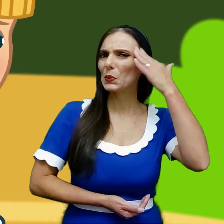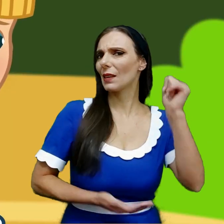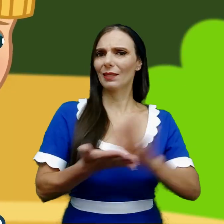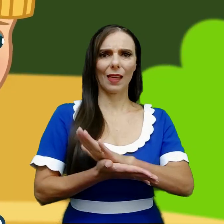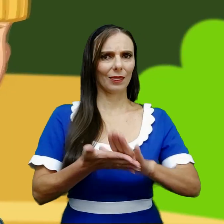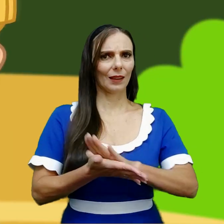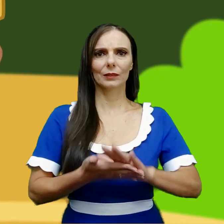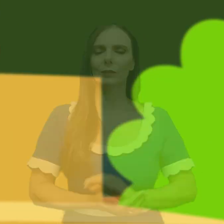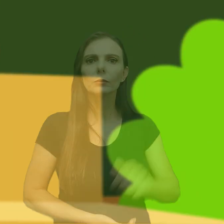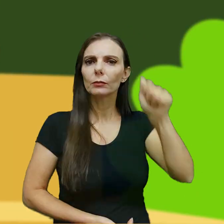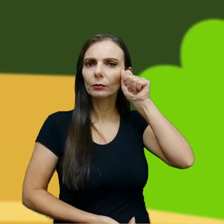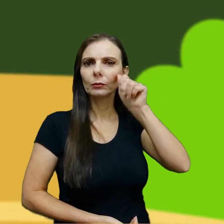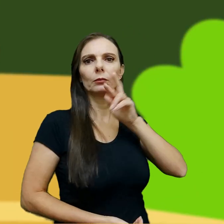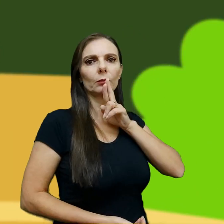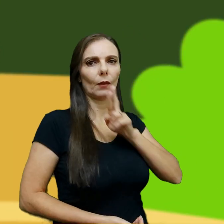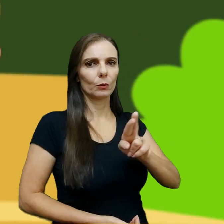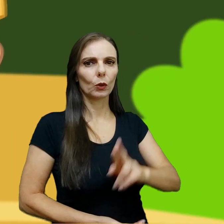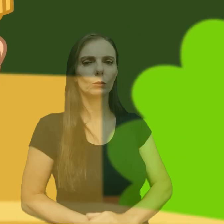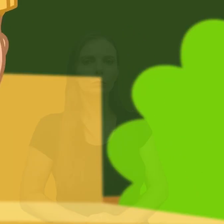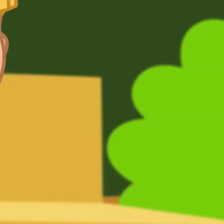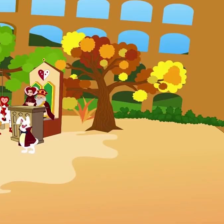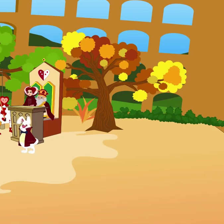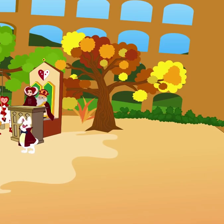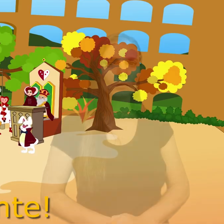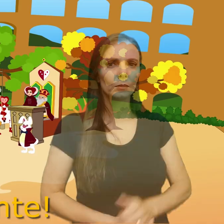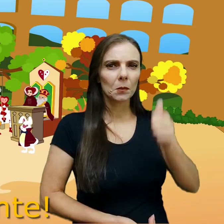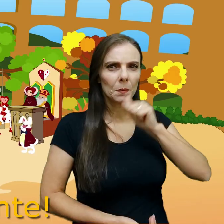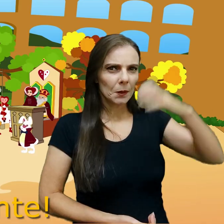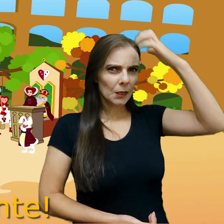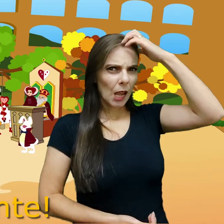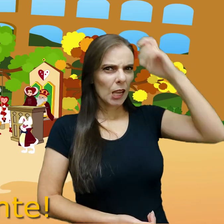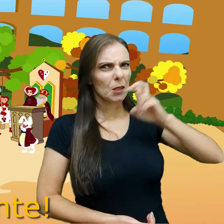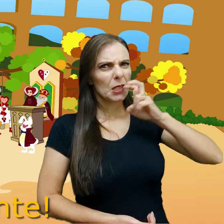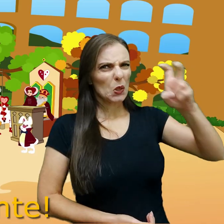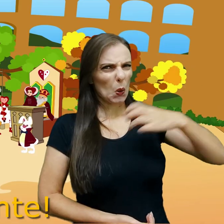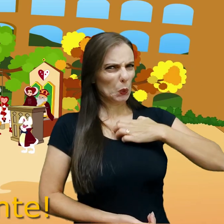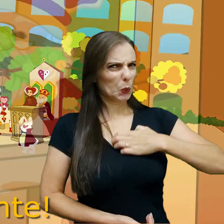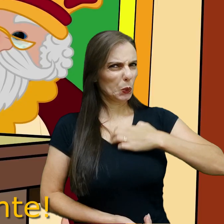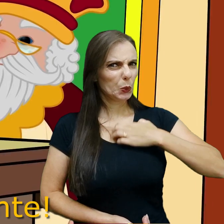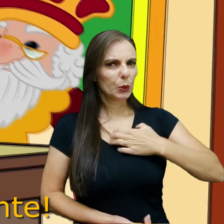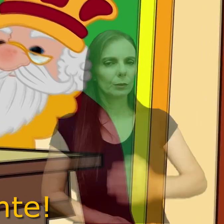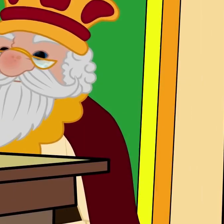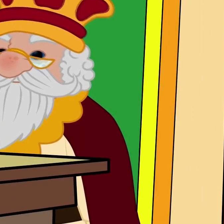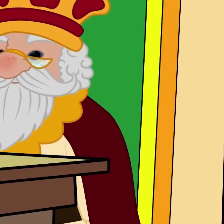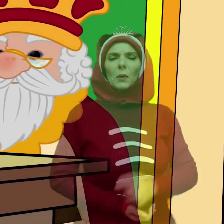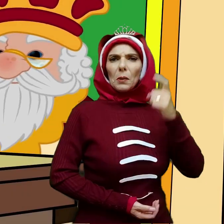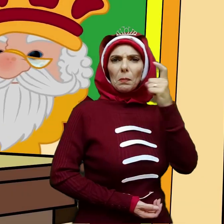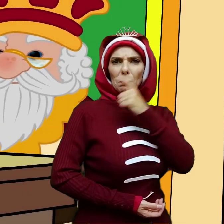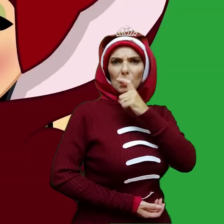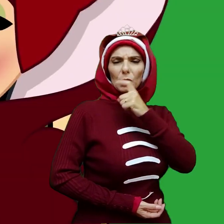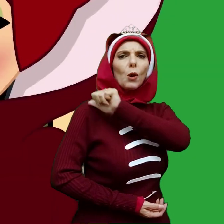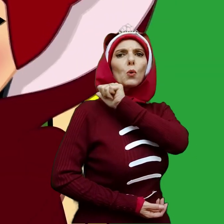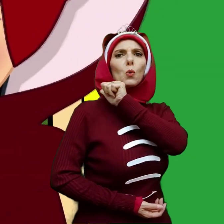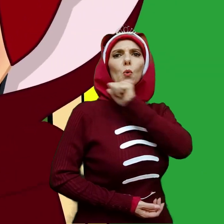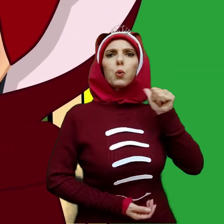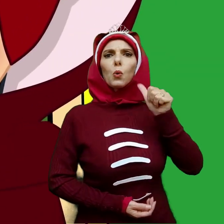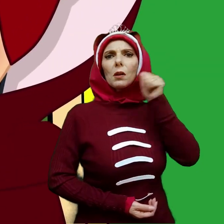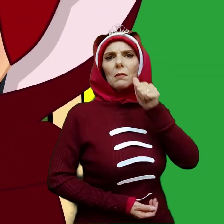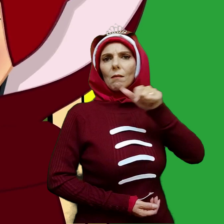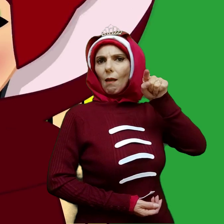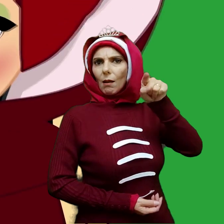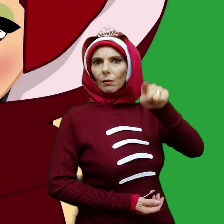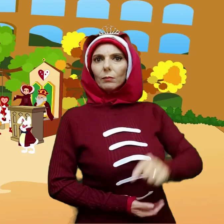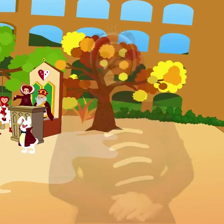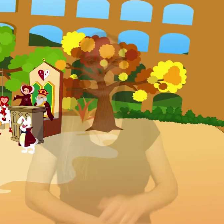Não sei de nada! Alice respondeu. A rainha gritou furiosamente: Até parece!